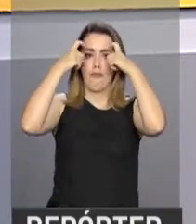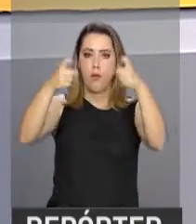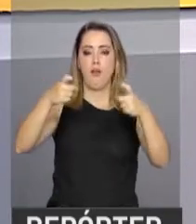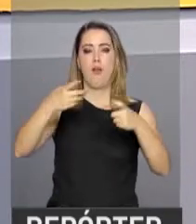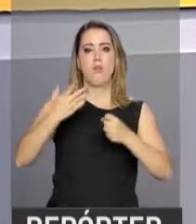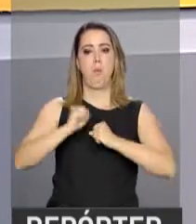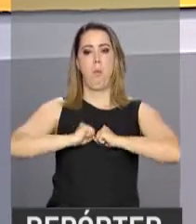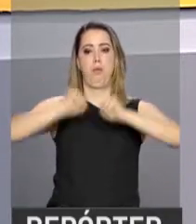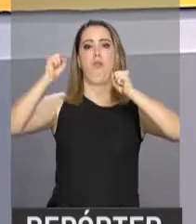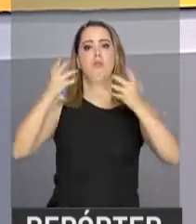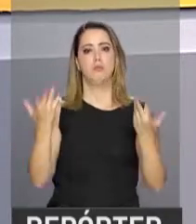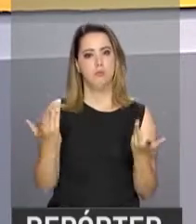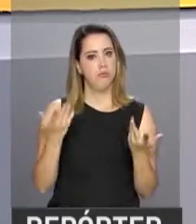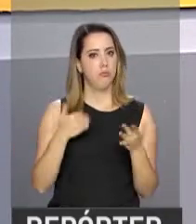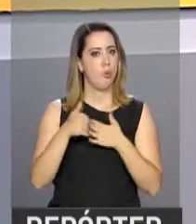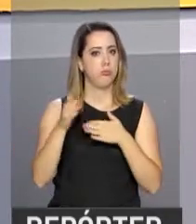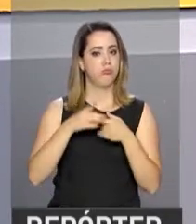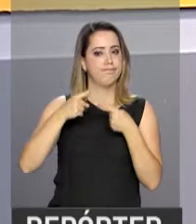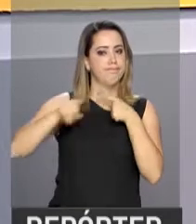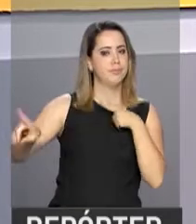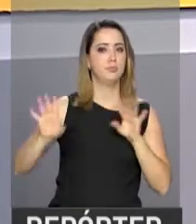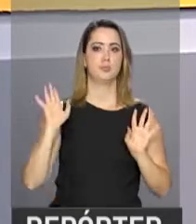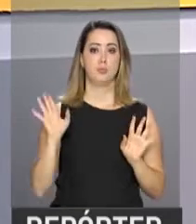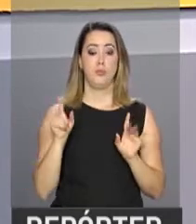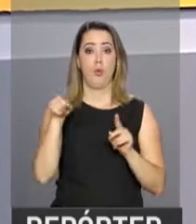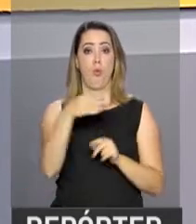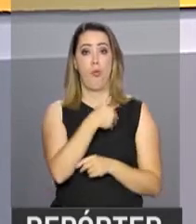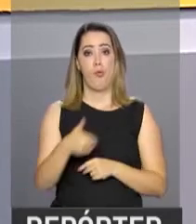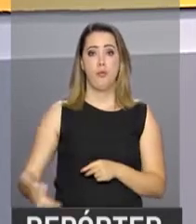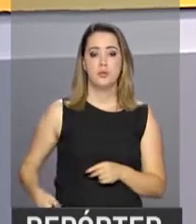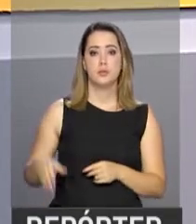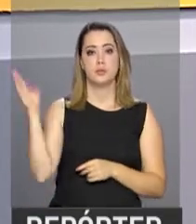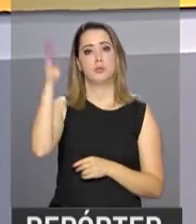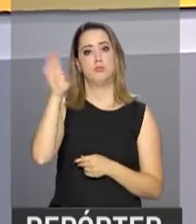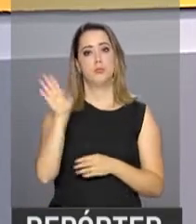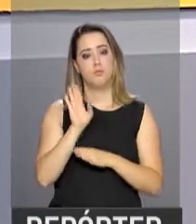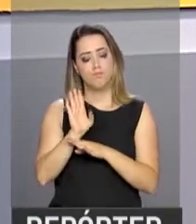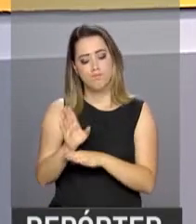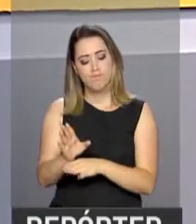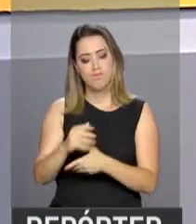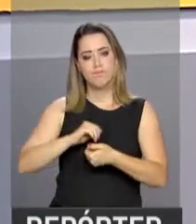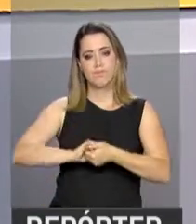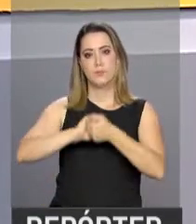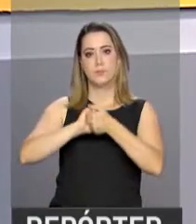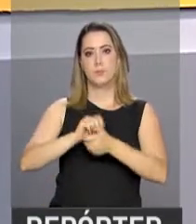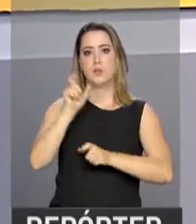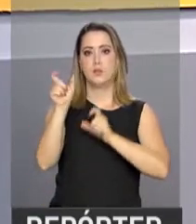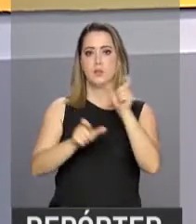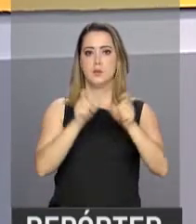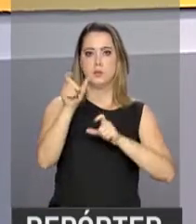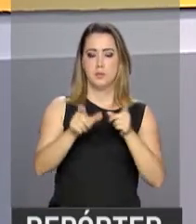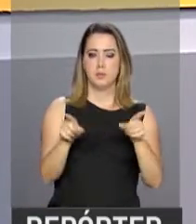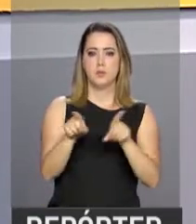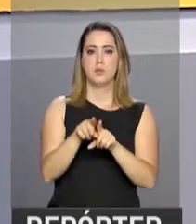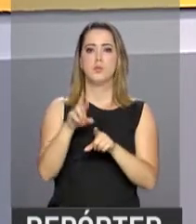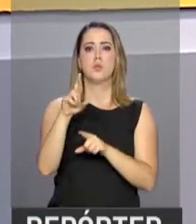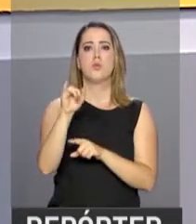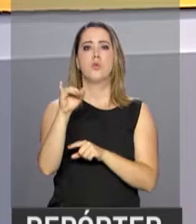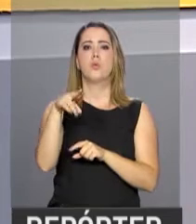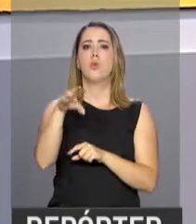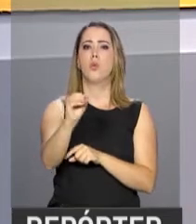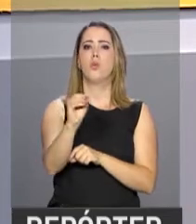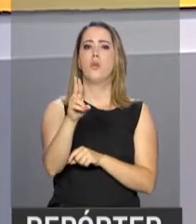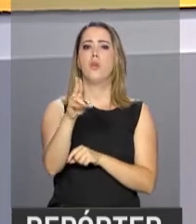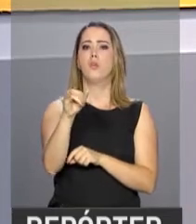de sua motivação o governo brasileiro expressa solidariedade ao povo e ao governo do reino unido o itamaraty também informou